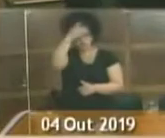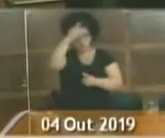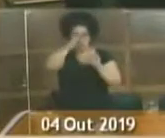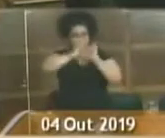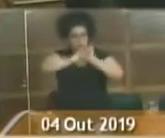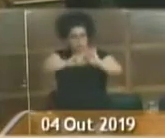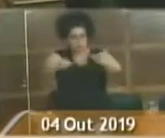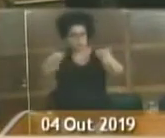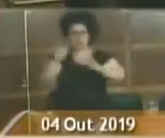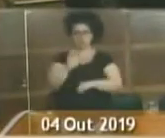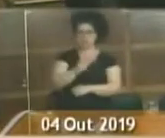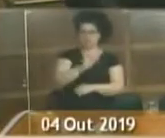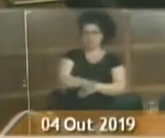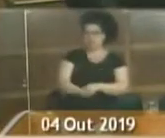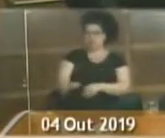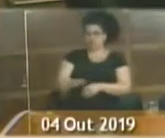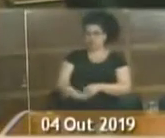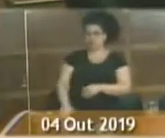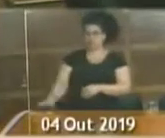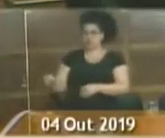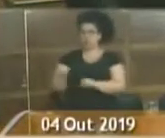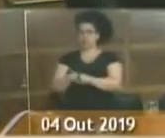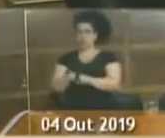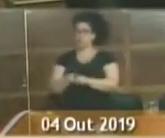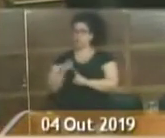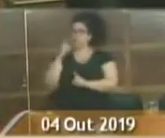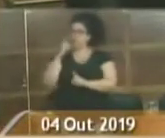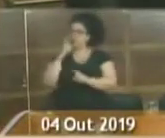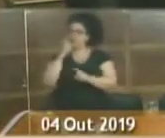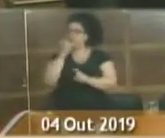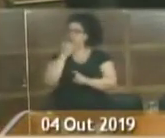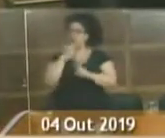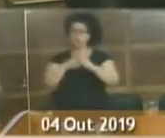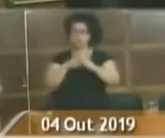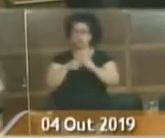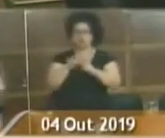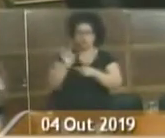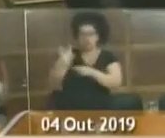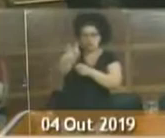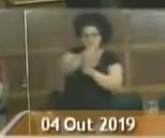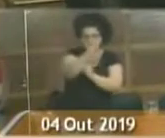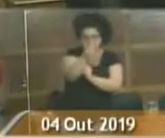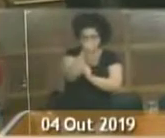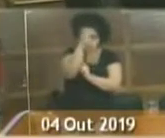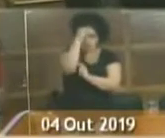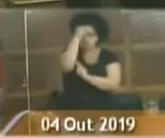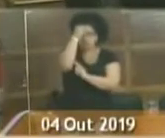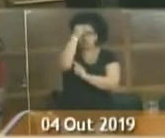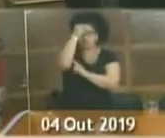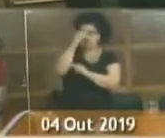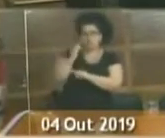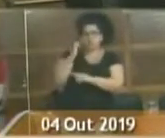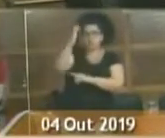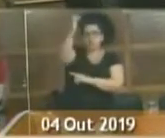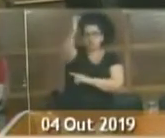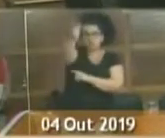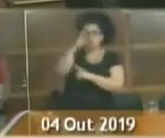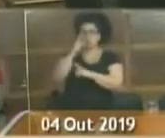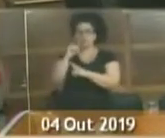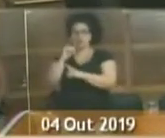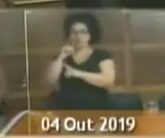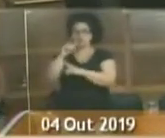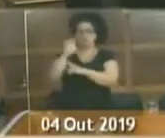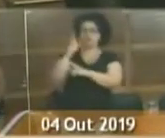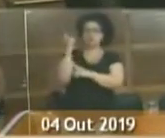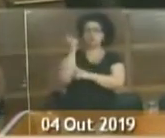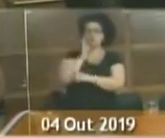crianças que, através da plantinha que é plantada em cada um de vocês, vocês conseguem levar para os seus pais, para os